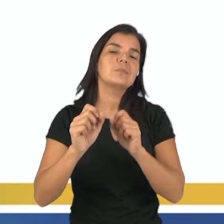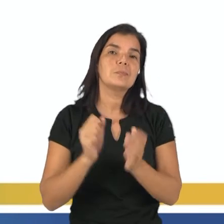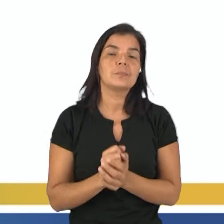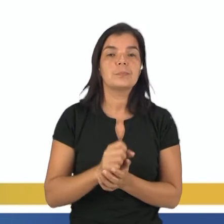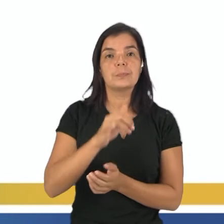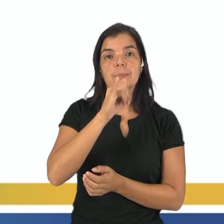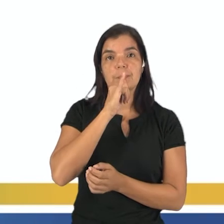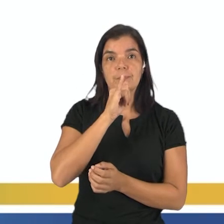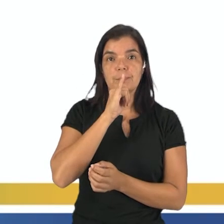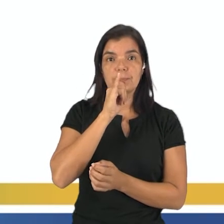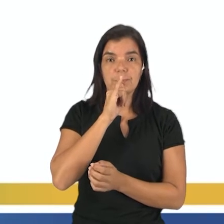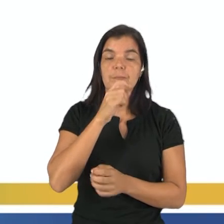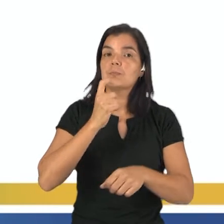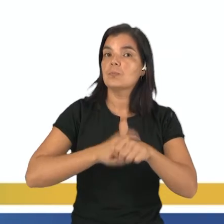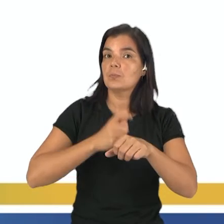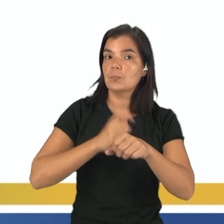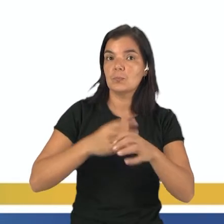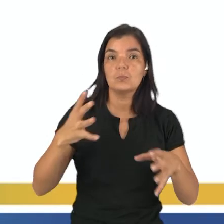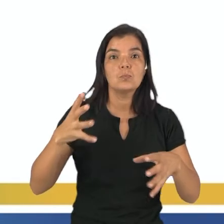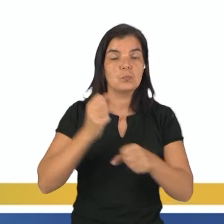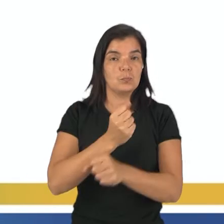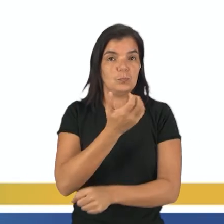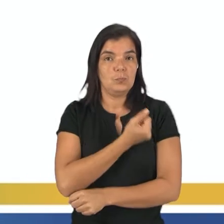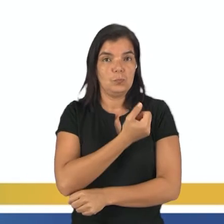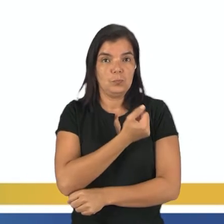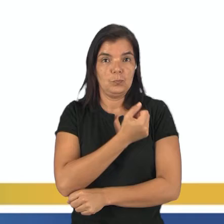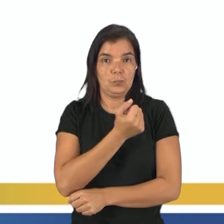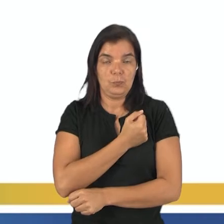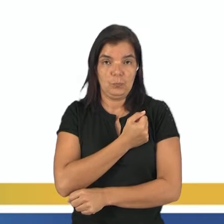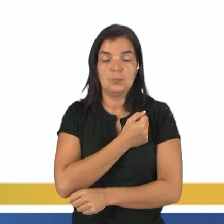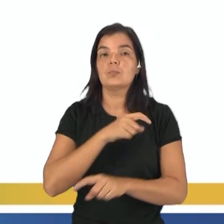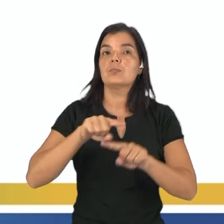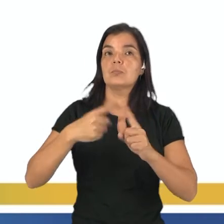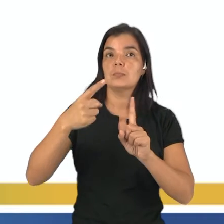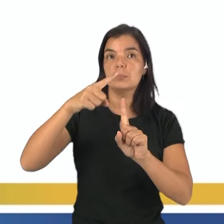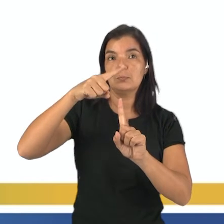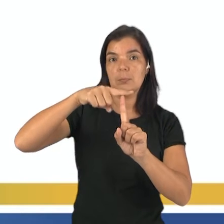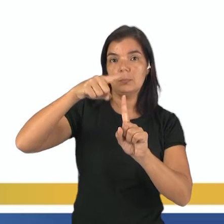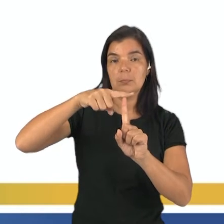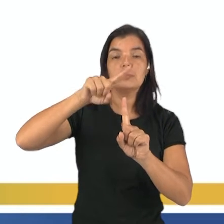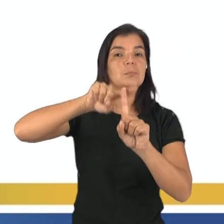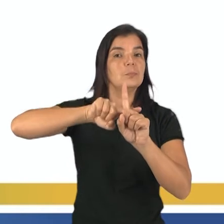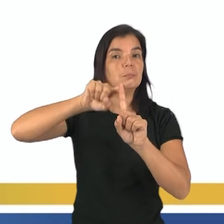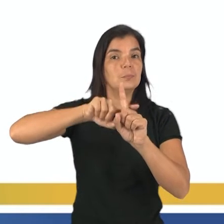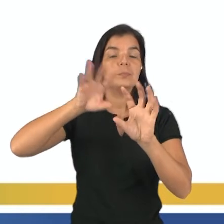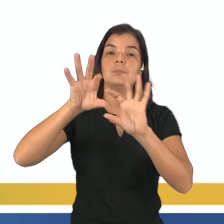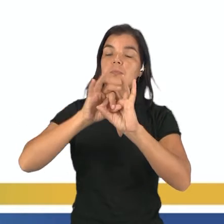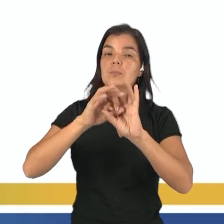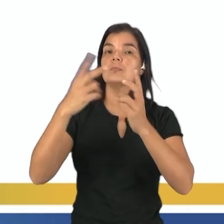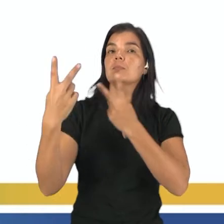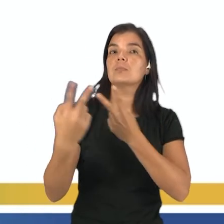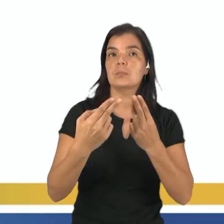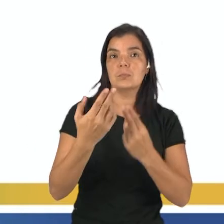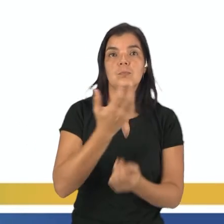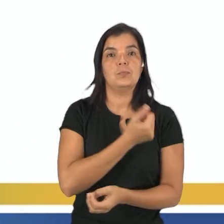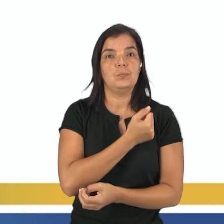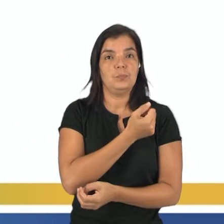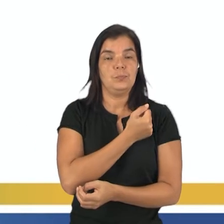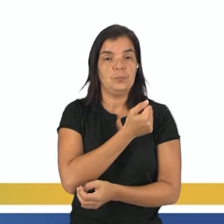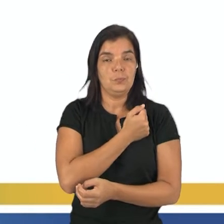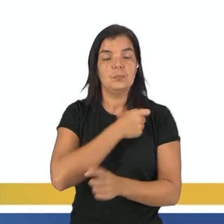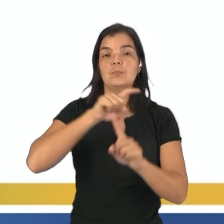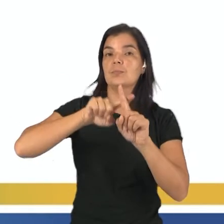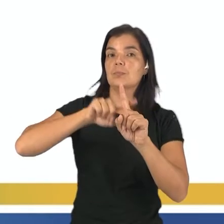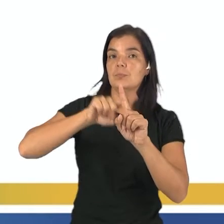tu pegar um sólido, somar o número de vértices mais o número de faces, isso vai ser igual ao número de